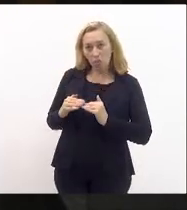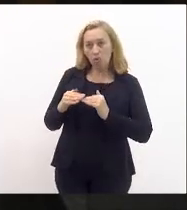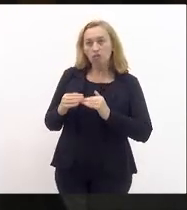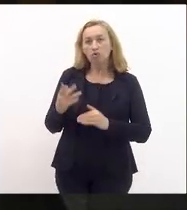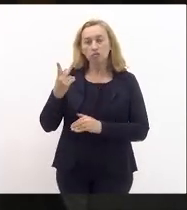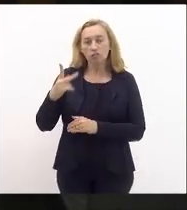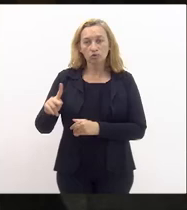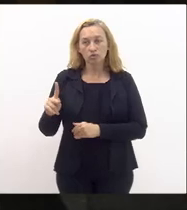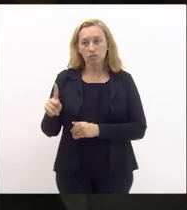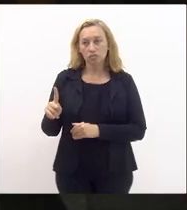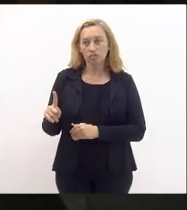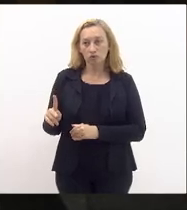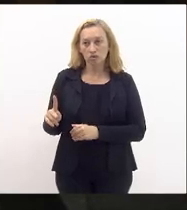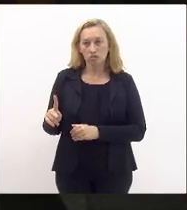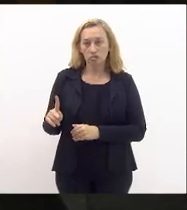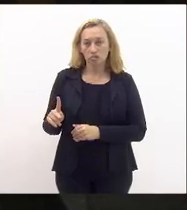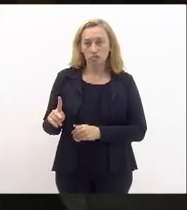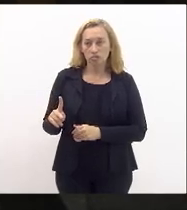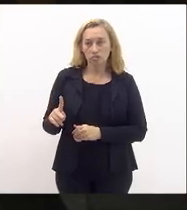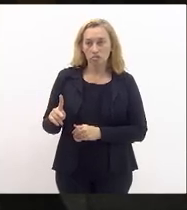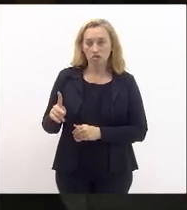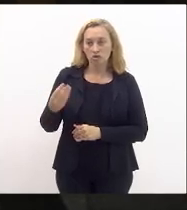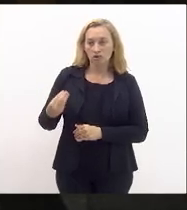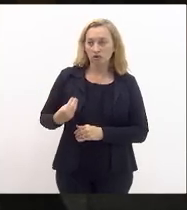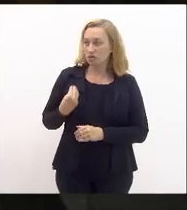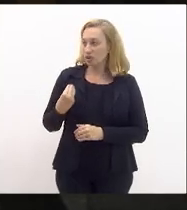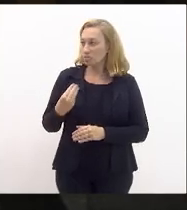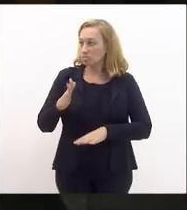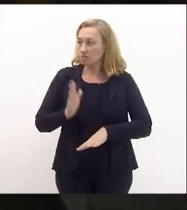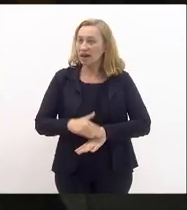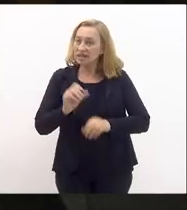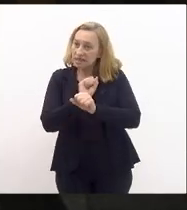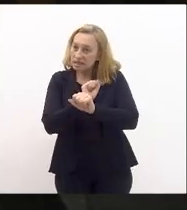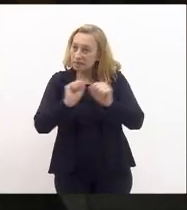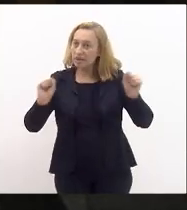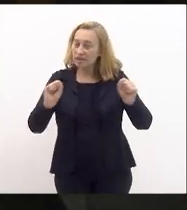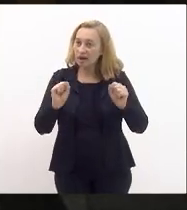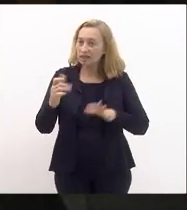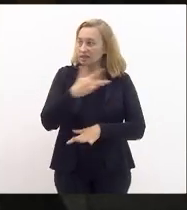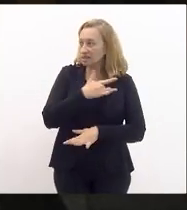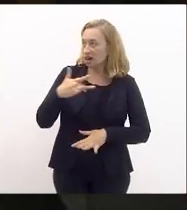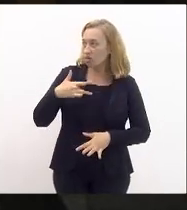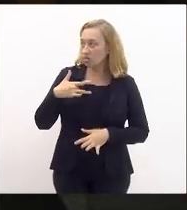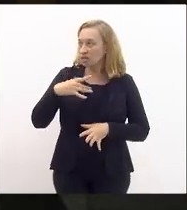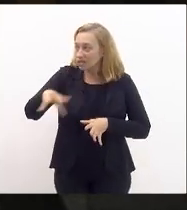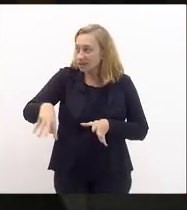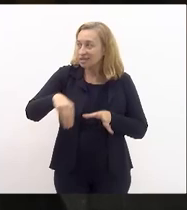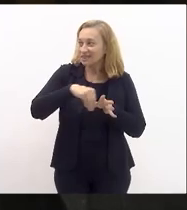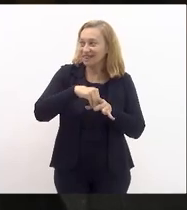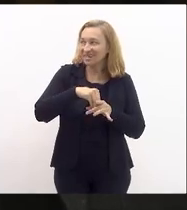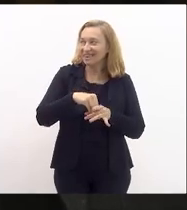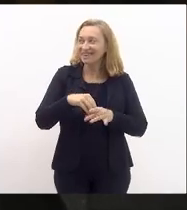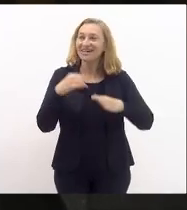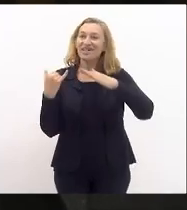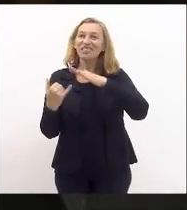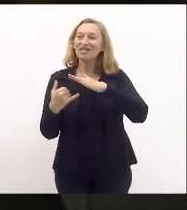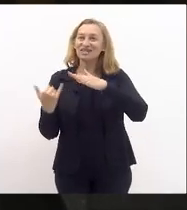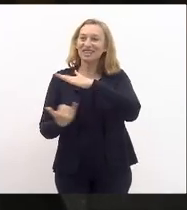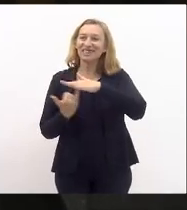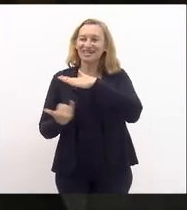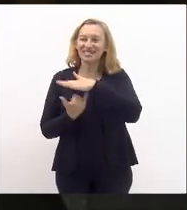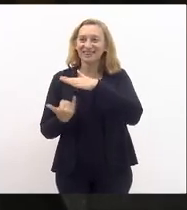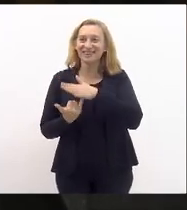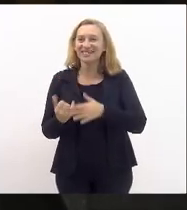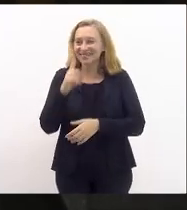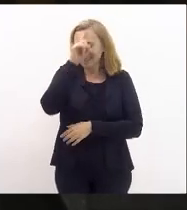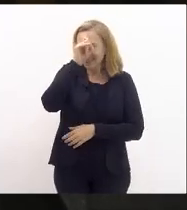quadro, mas em liberdade, com muito mais autonomia, com muito mais saúde, saindo de dentro de uma instituição hospitalar. A gente